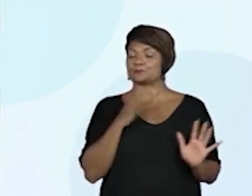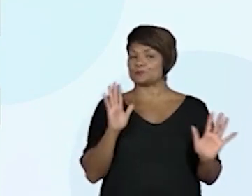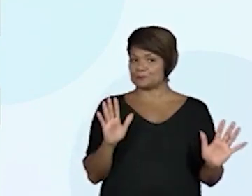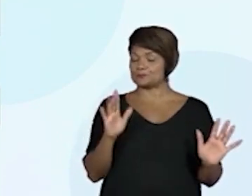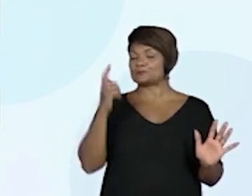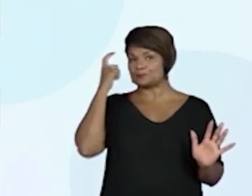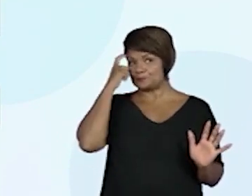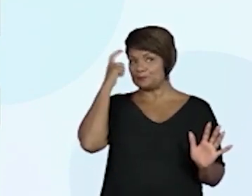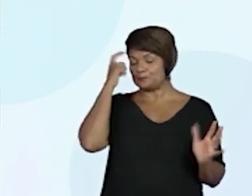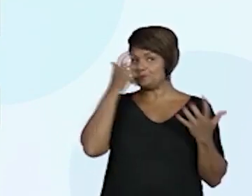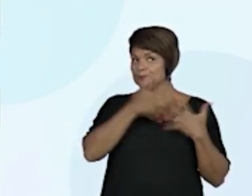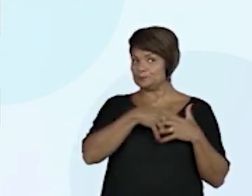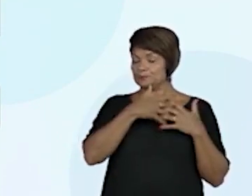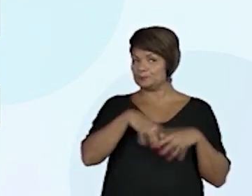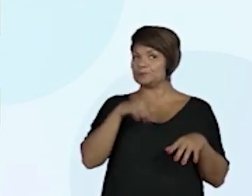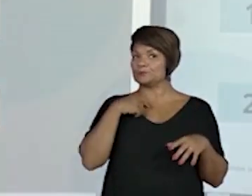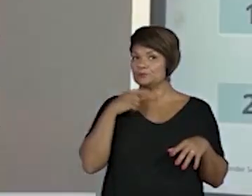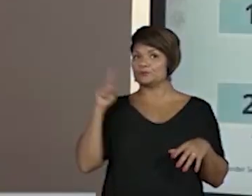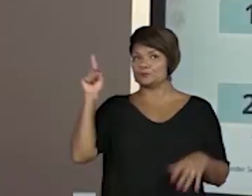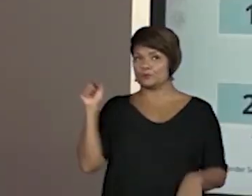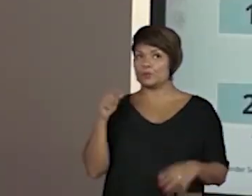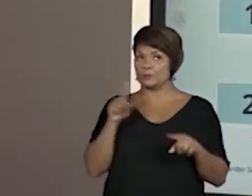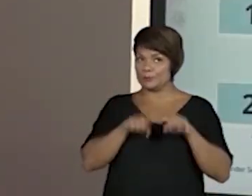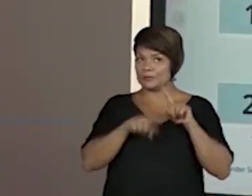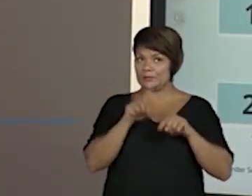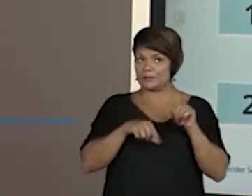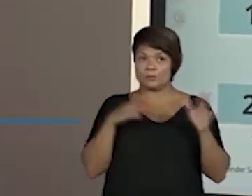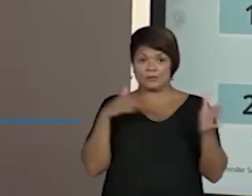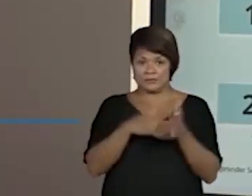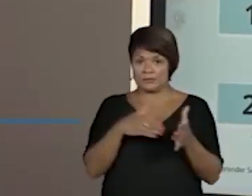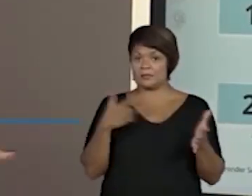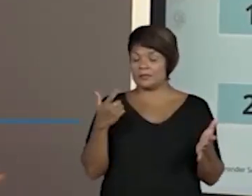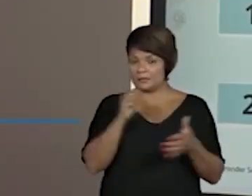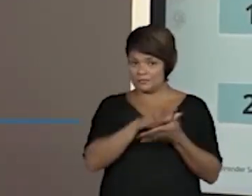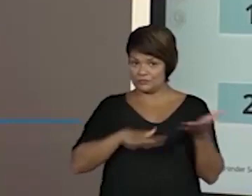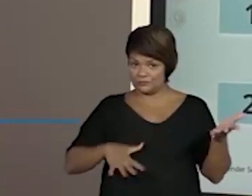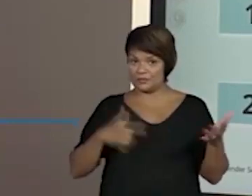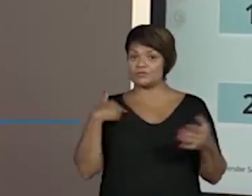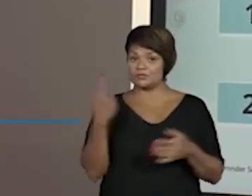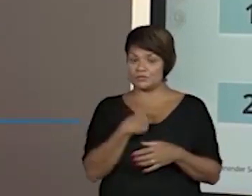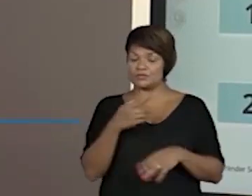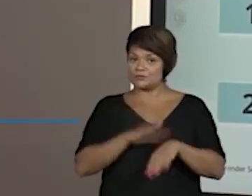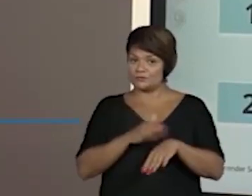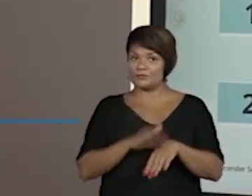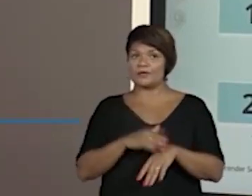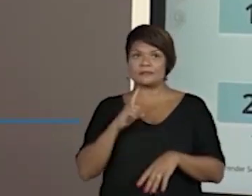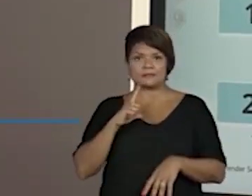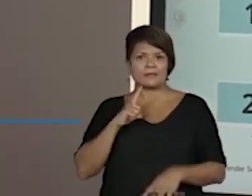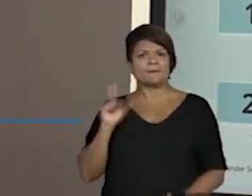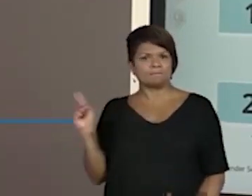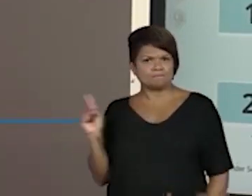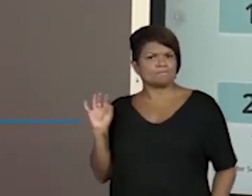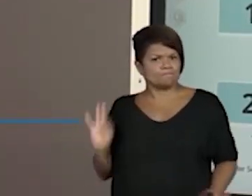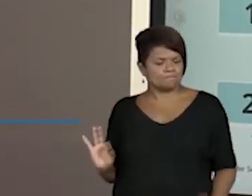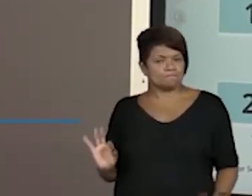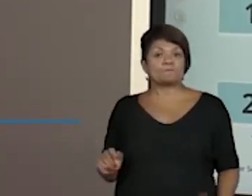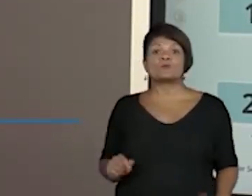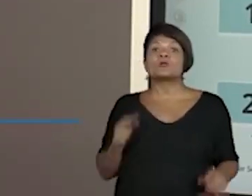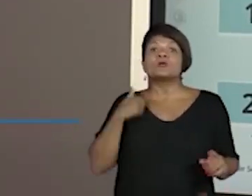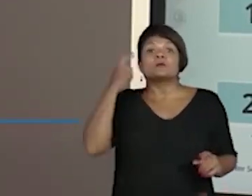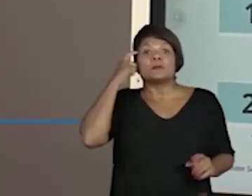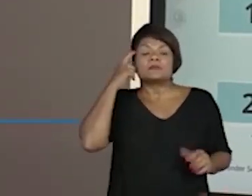verdade, pensando aí no material, criançada, até essa atividade que nós fizemos, ela tá ali, desse jeitinho. E pra gente